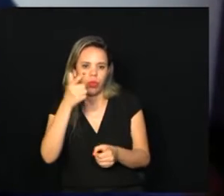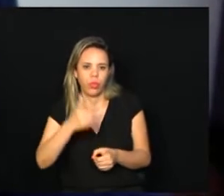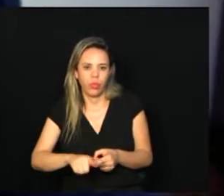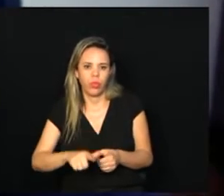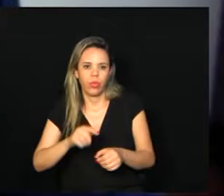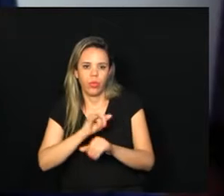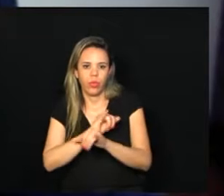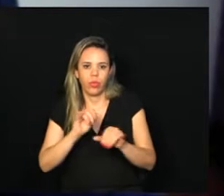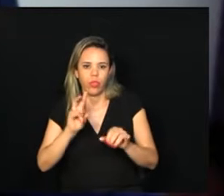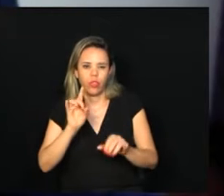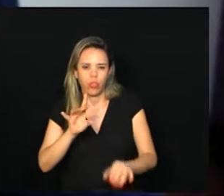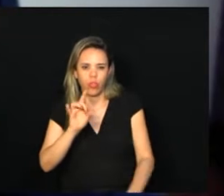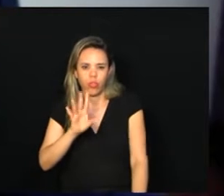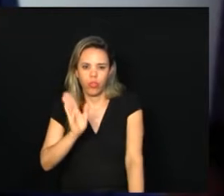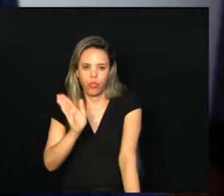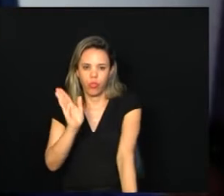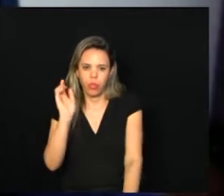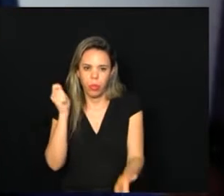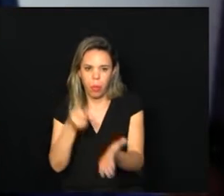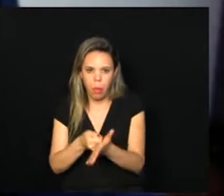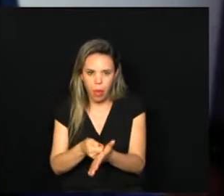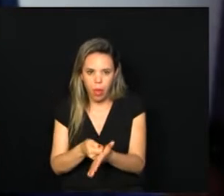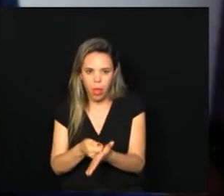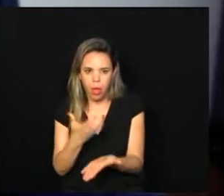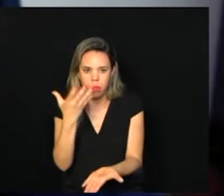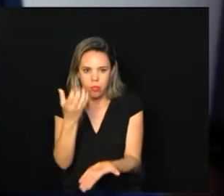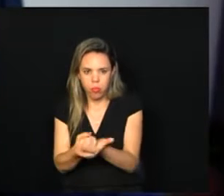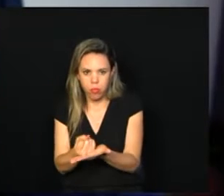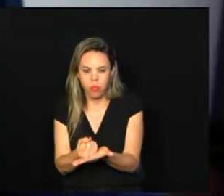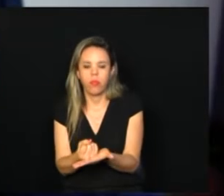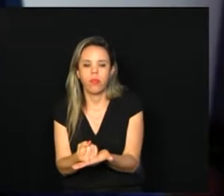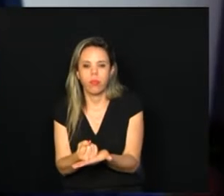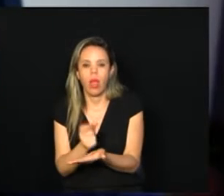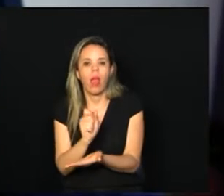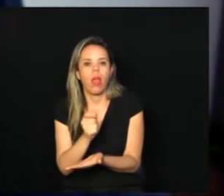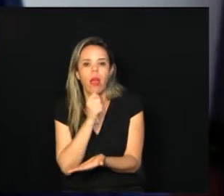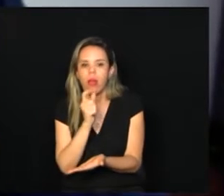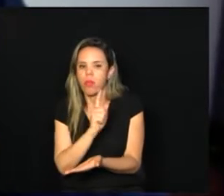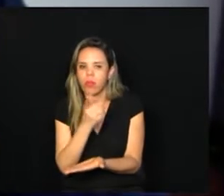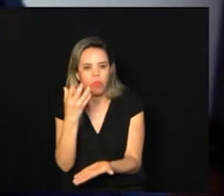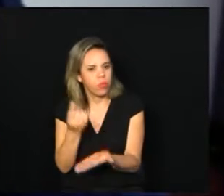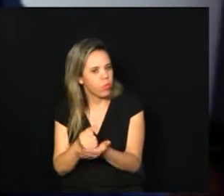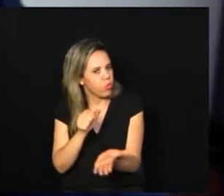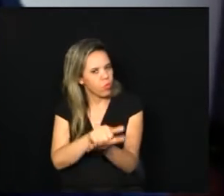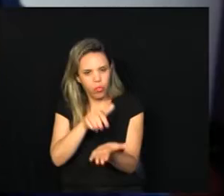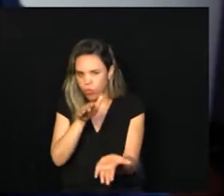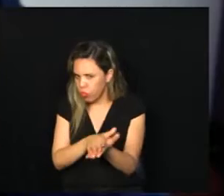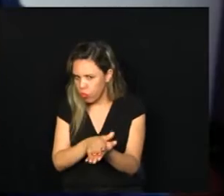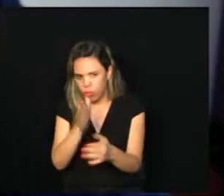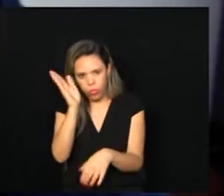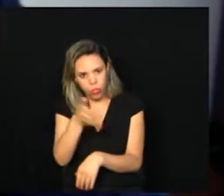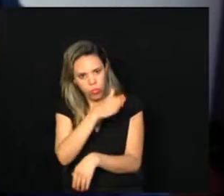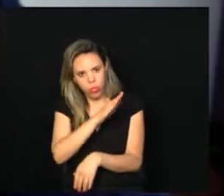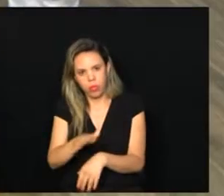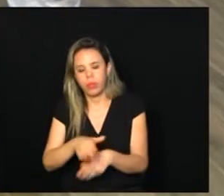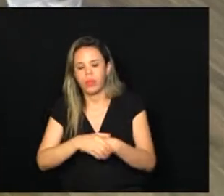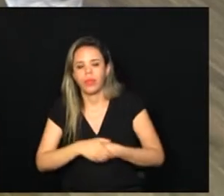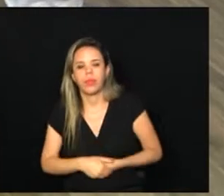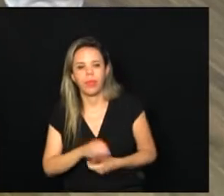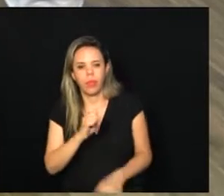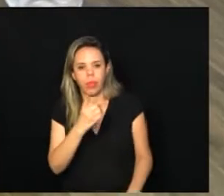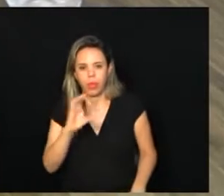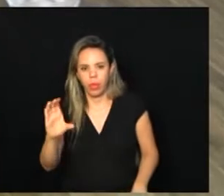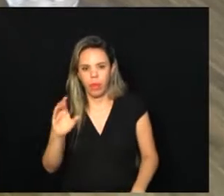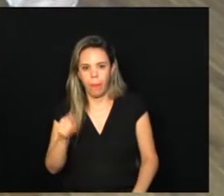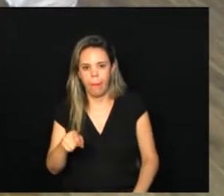essa menção. Somente quem já pagou vai ser ressarcido. Quem não recebeu a multa, as multas serão canceladas. Então,